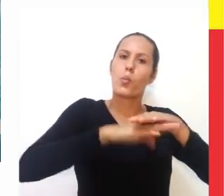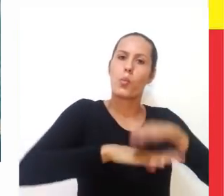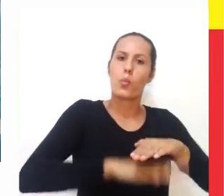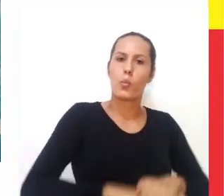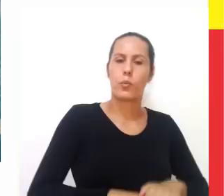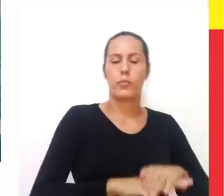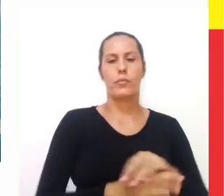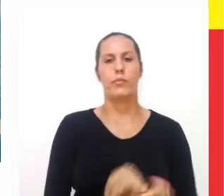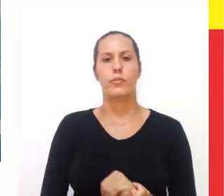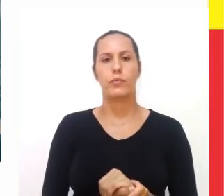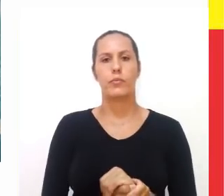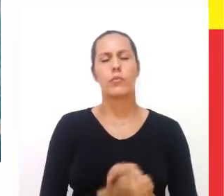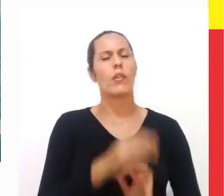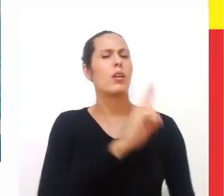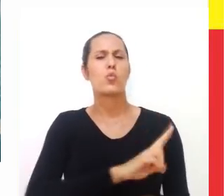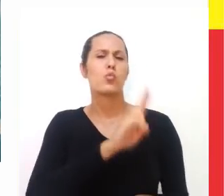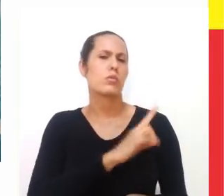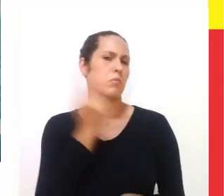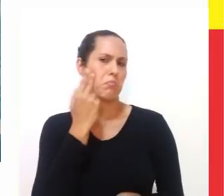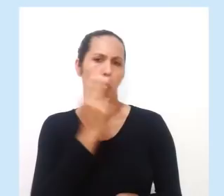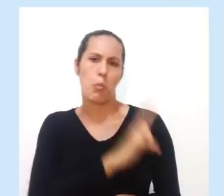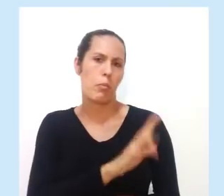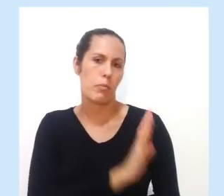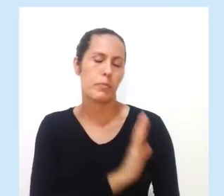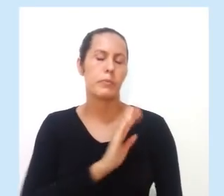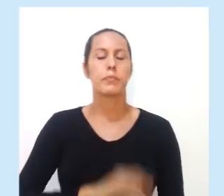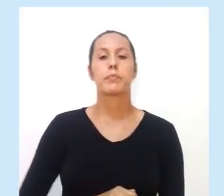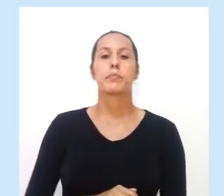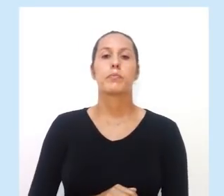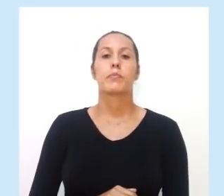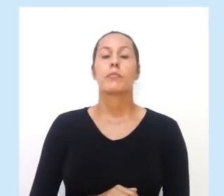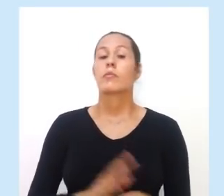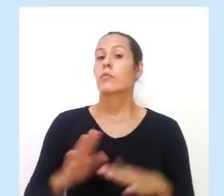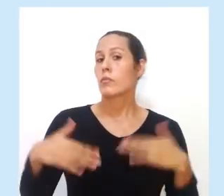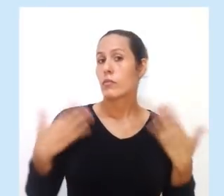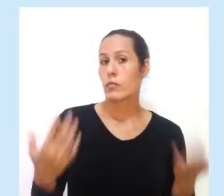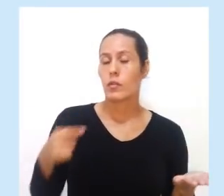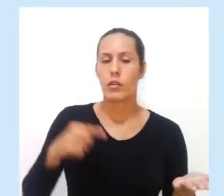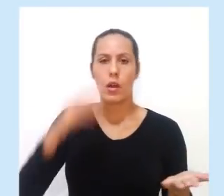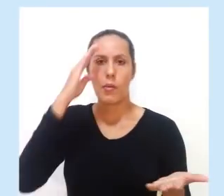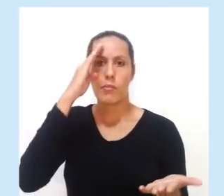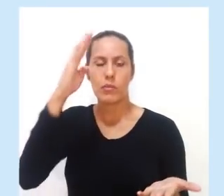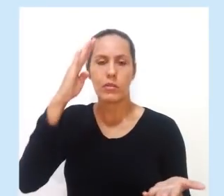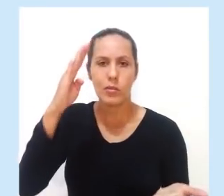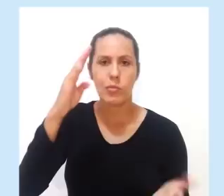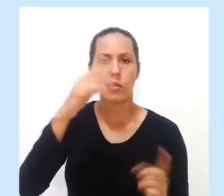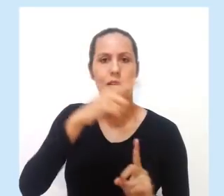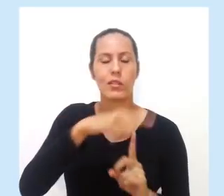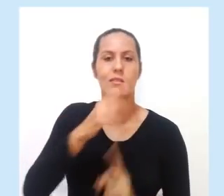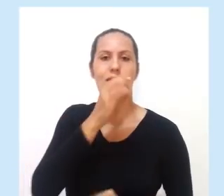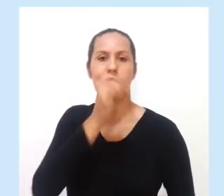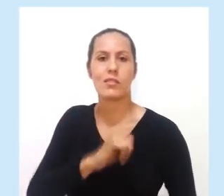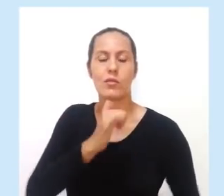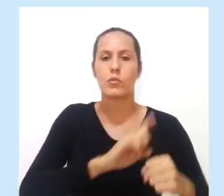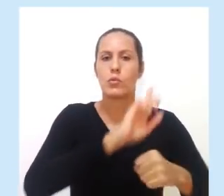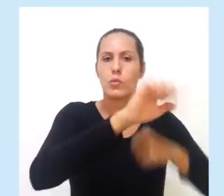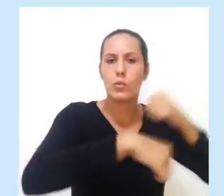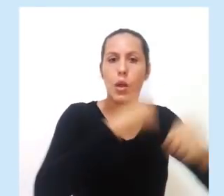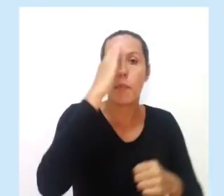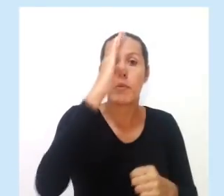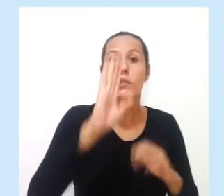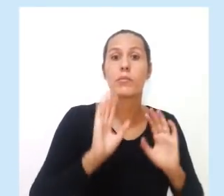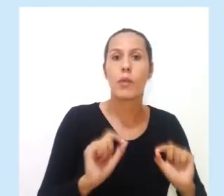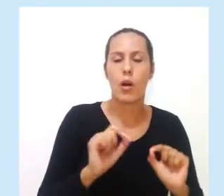essa energia e armazenam, e depois é utilizada. Então, principais fontes de energia